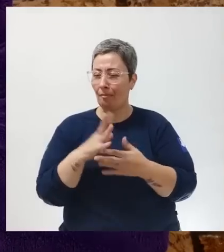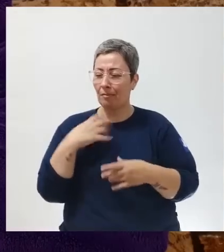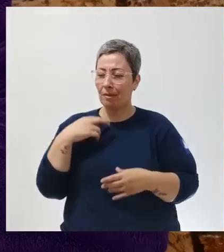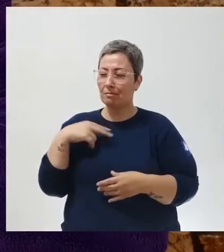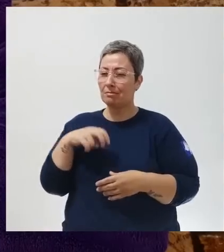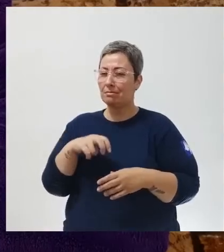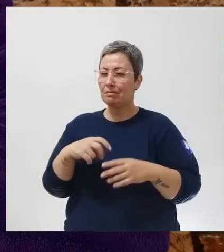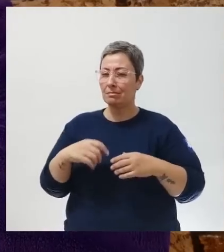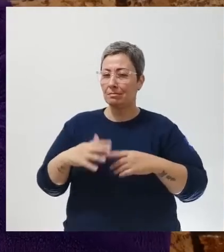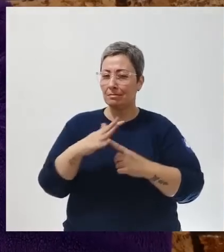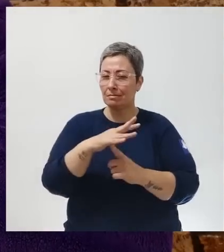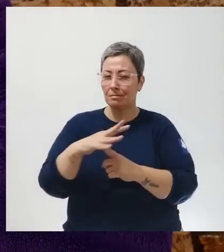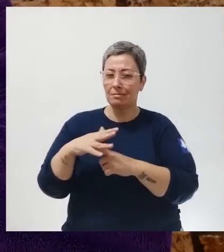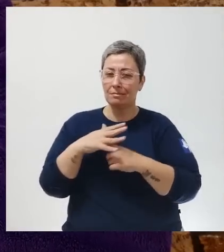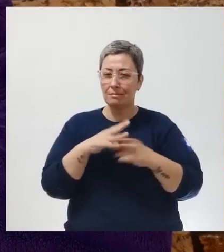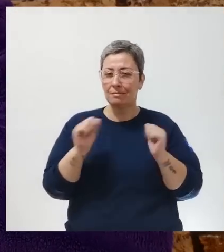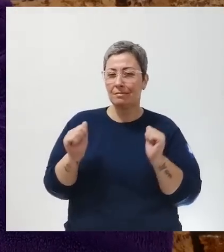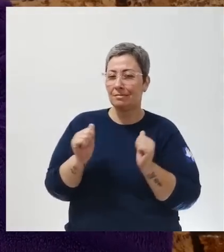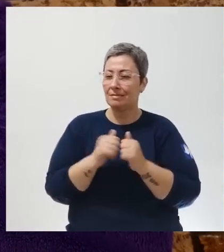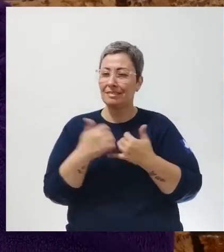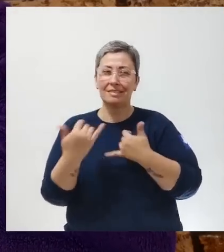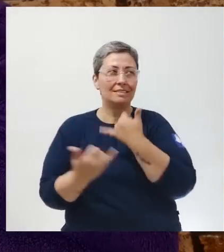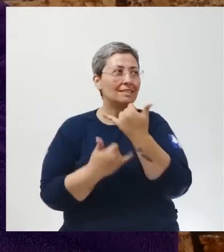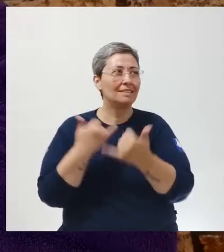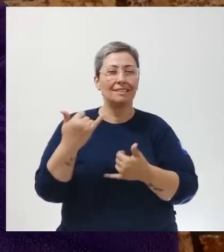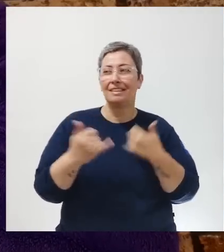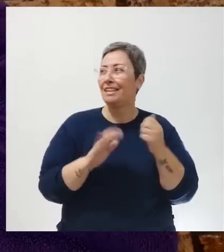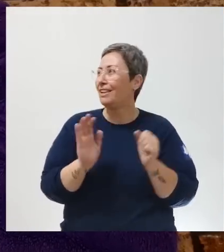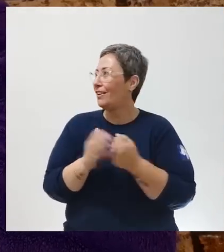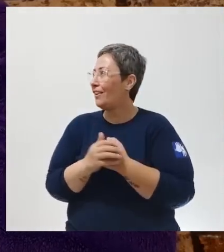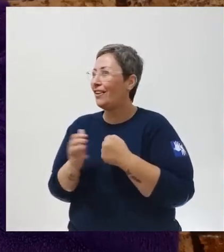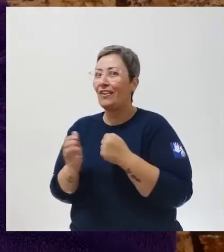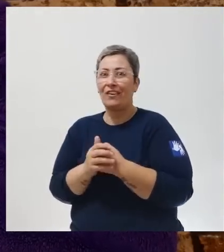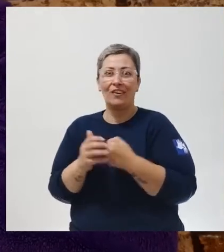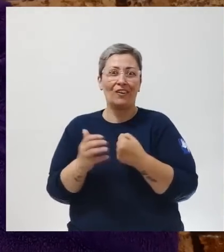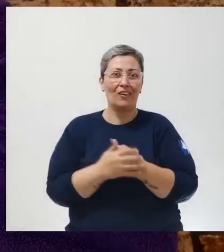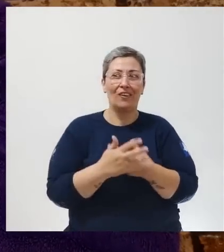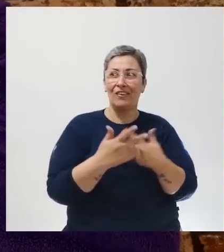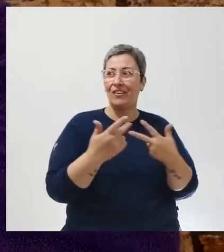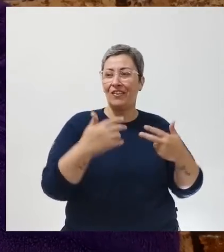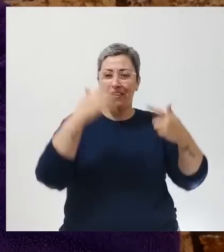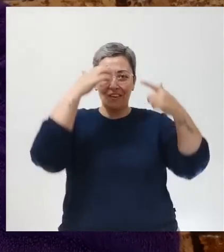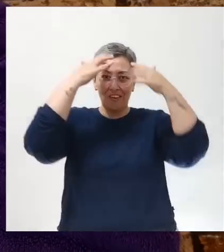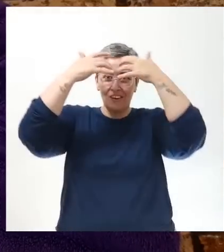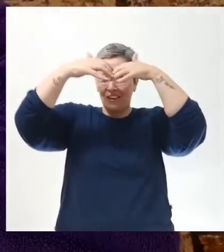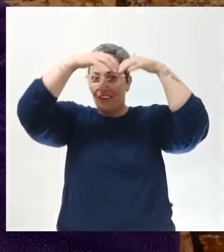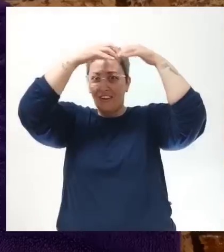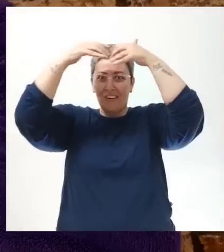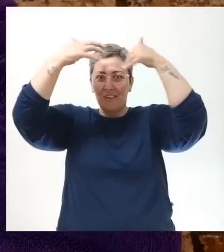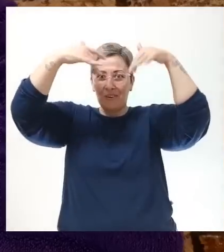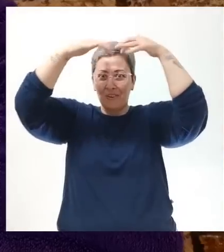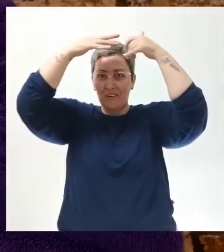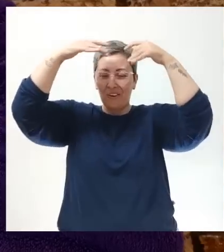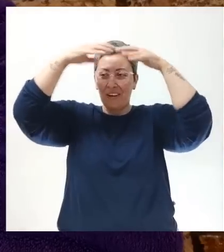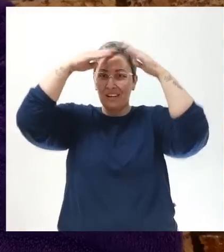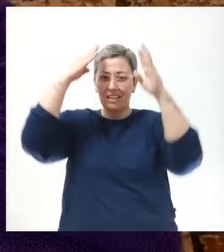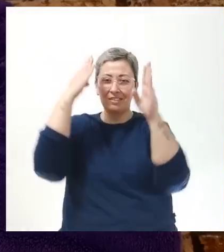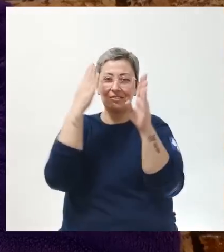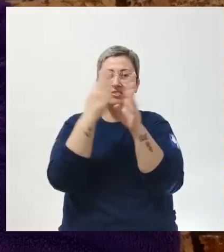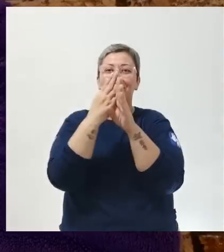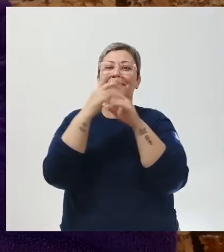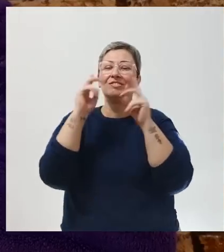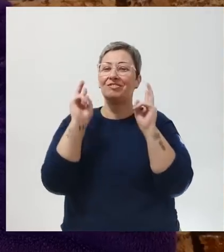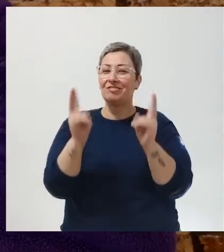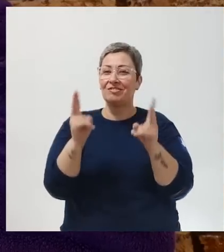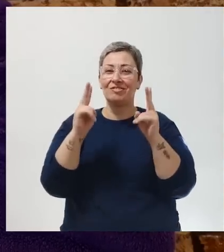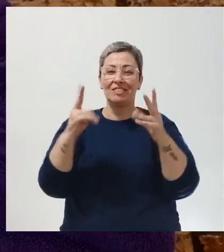ela para o jardim, correu com ela nos gramados, brincou com ela de esconder entre outros pensamentos, encontrando-a